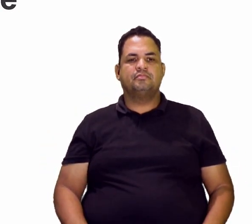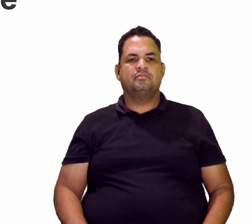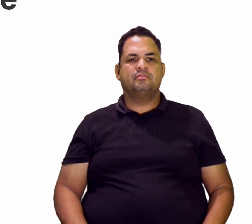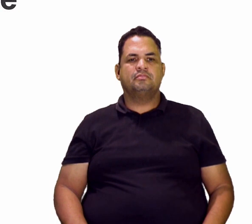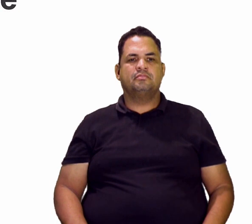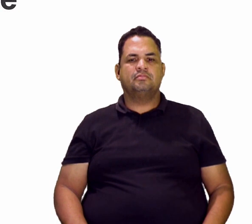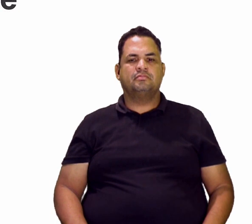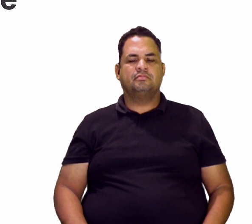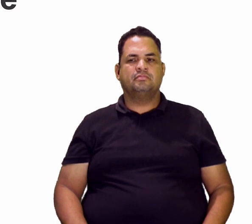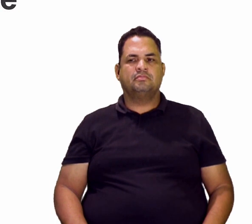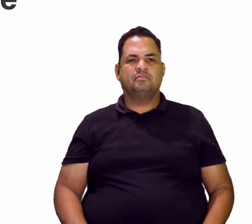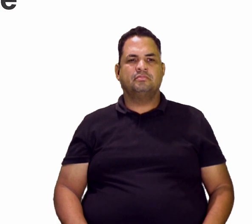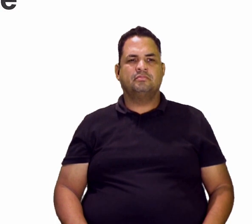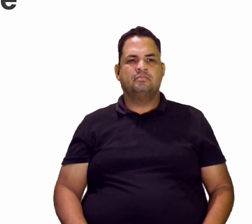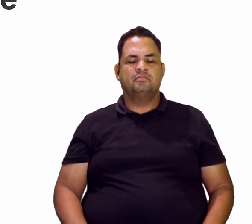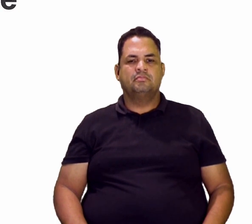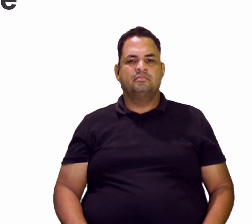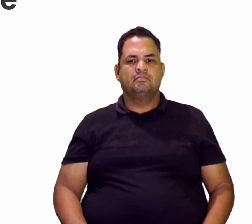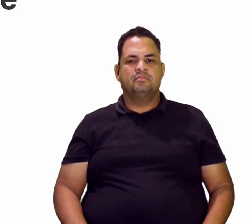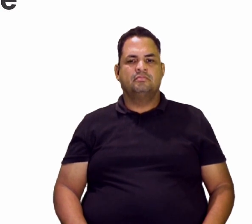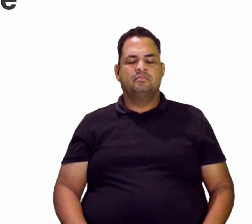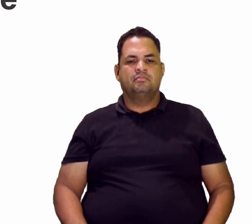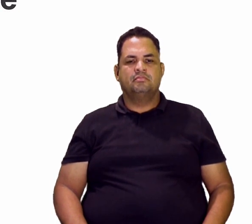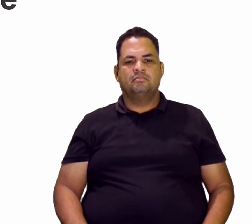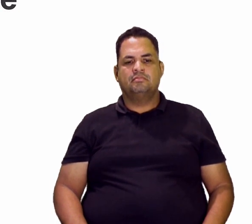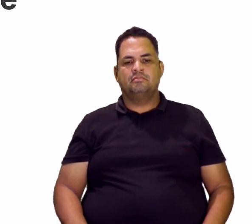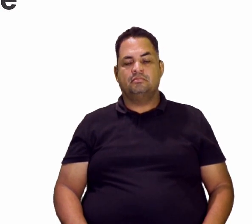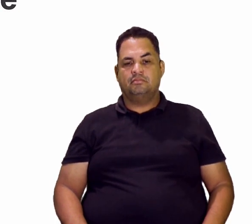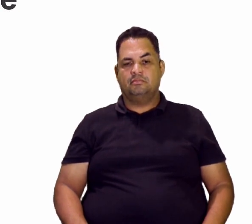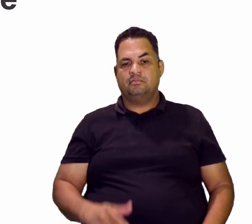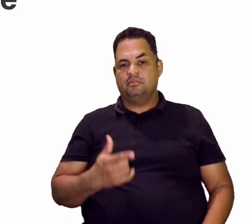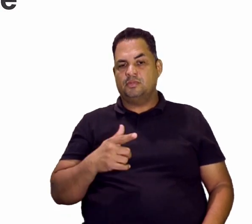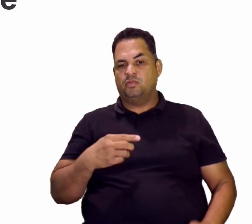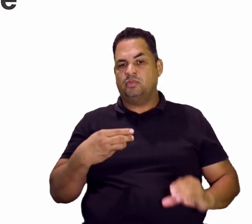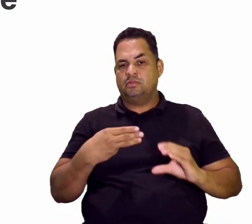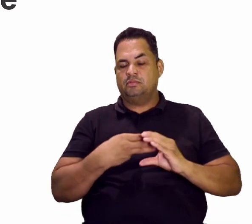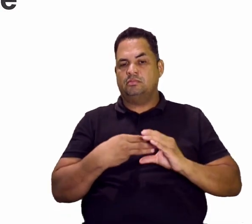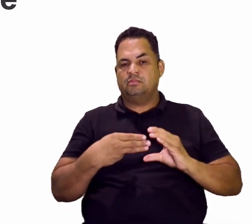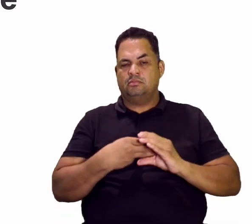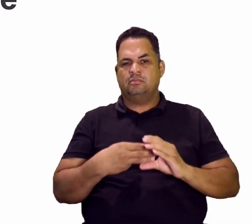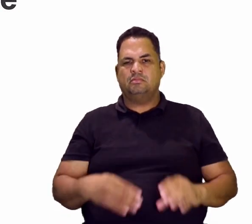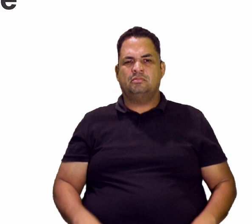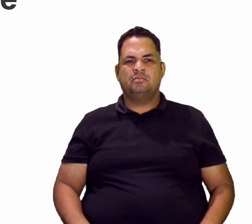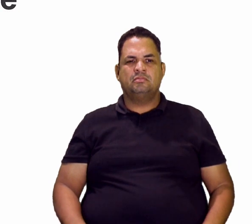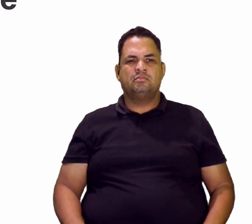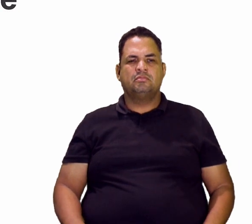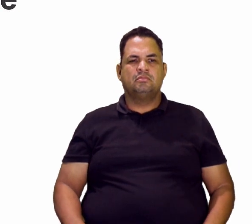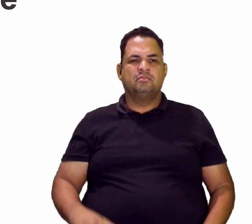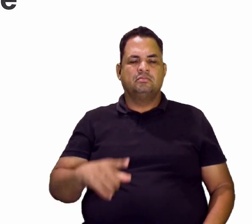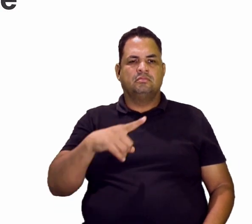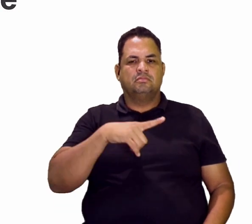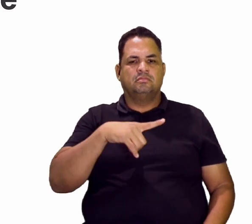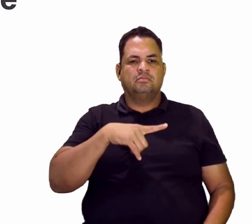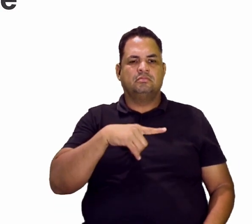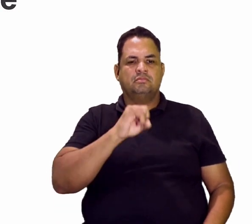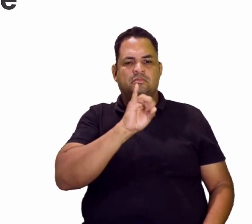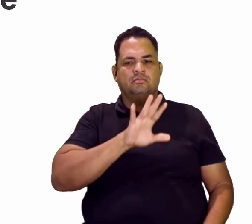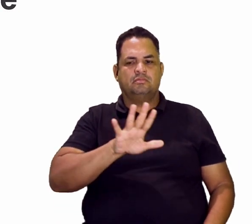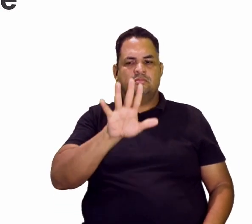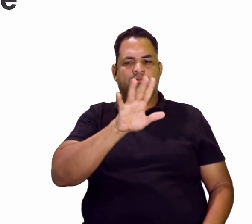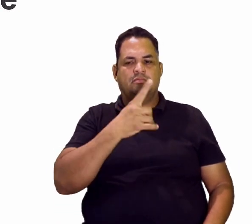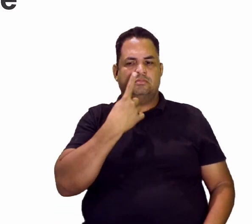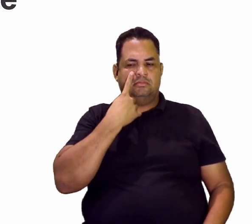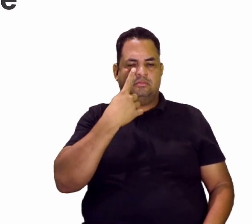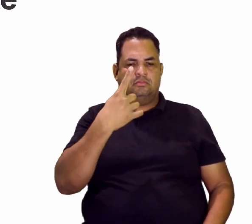são celulares, e sim acelulares. Então, aqui a gente tem essa imagem